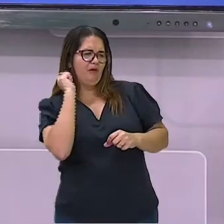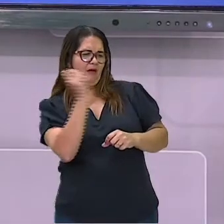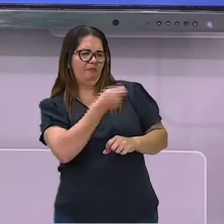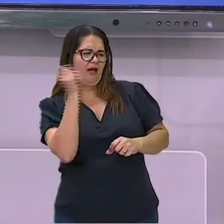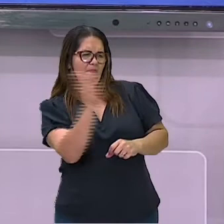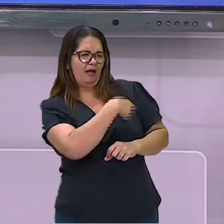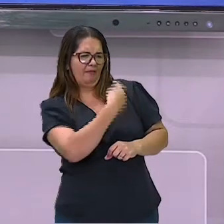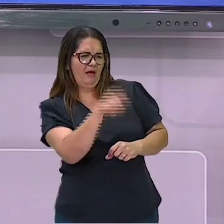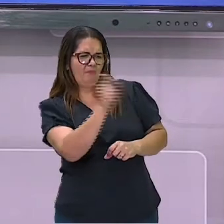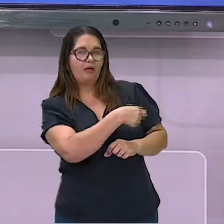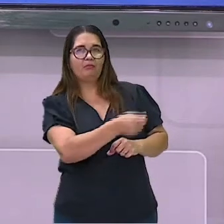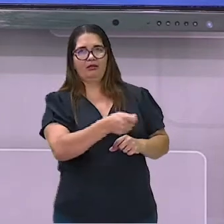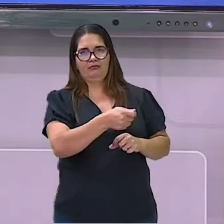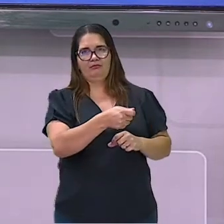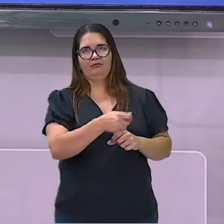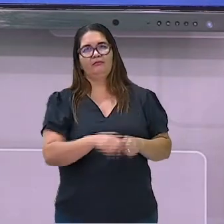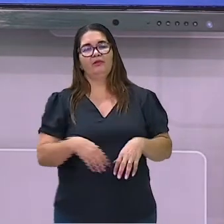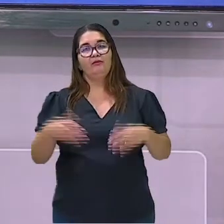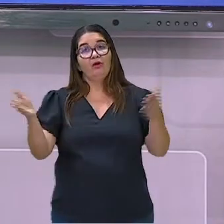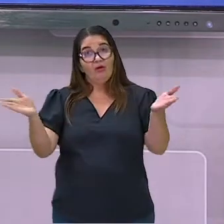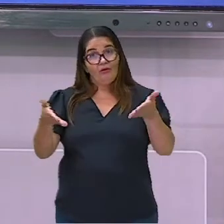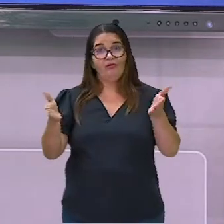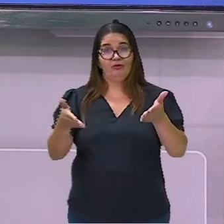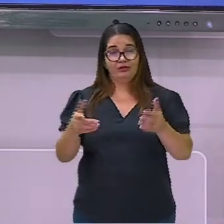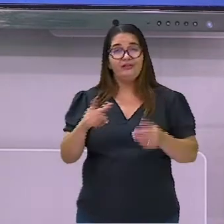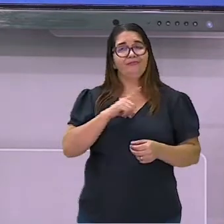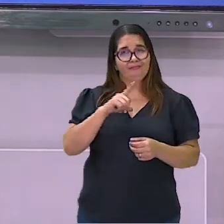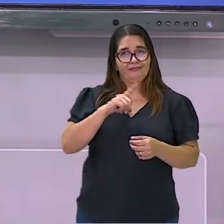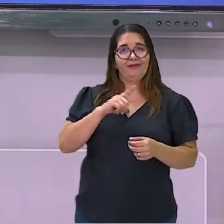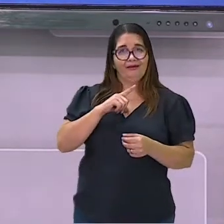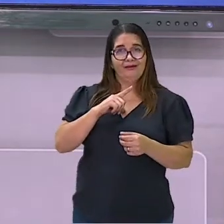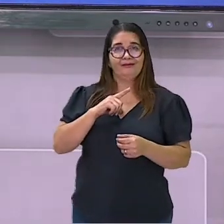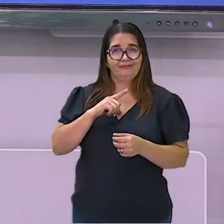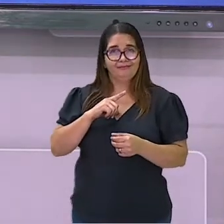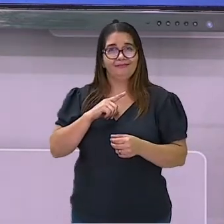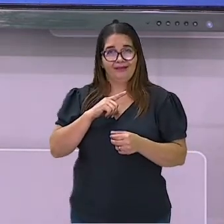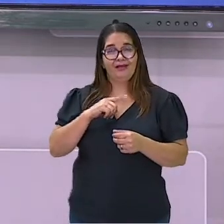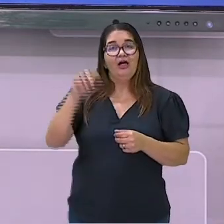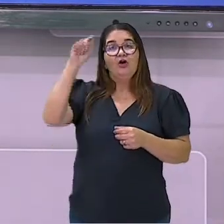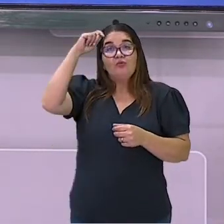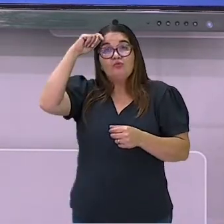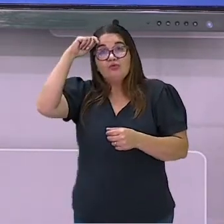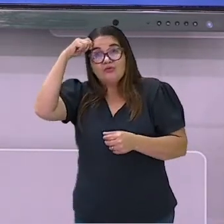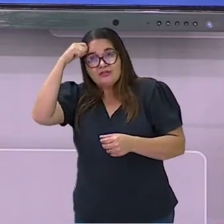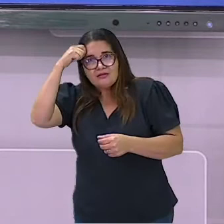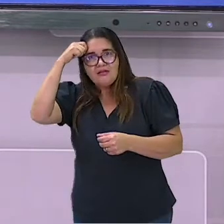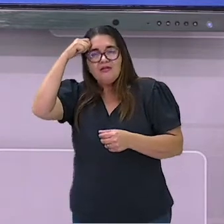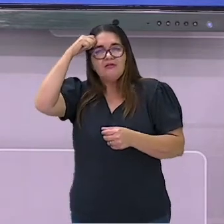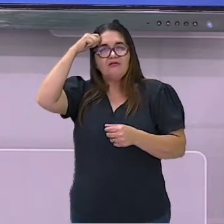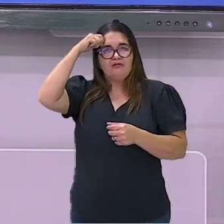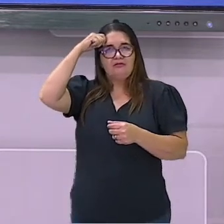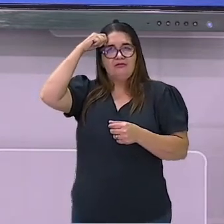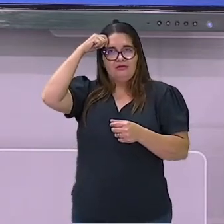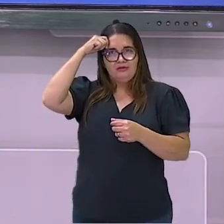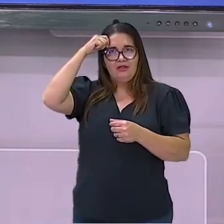ainda está no nosso presente, Os afrodescendentes ainda sofrem essa